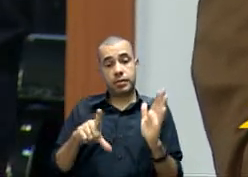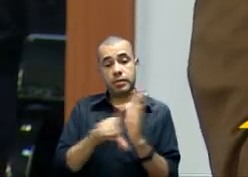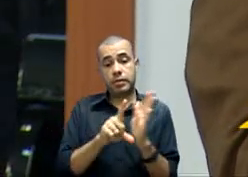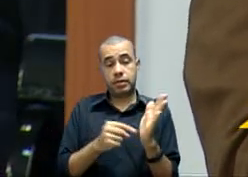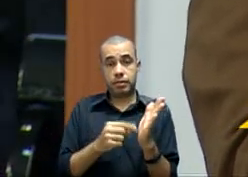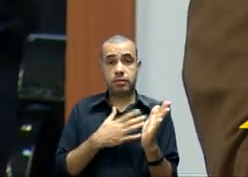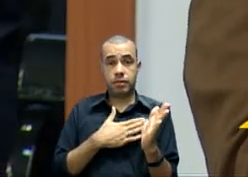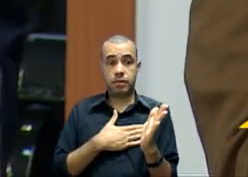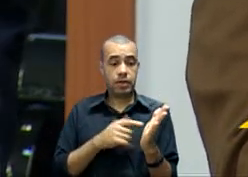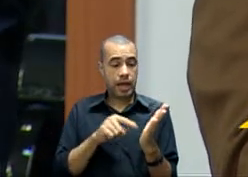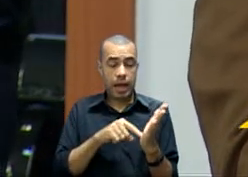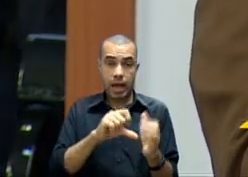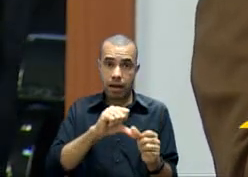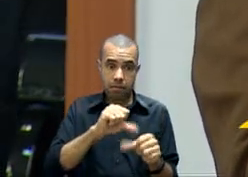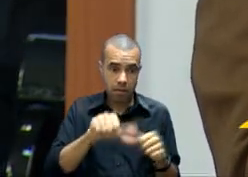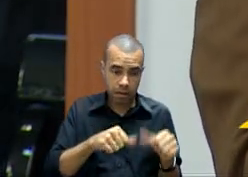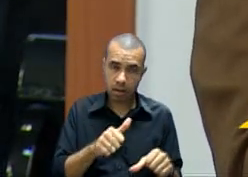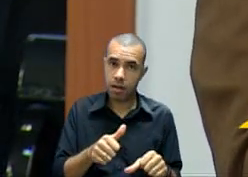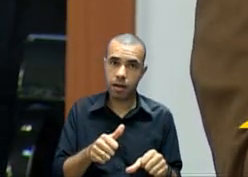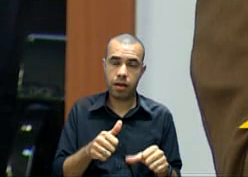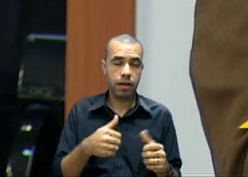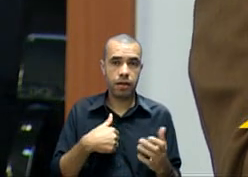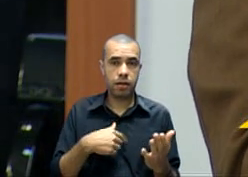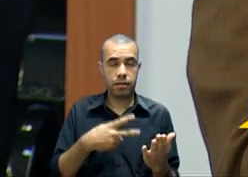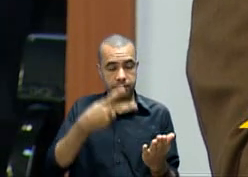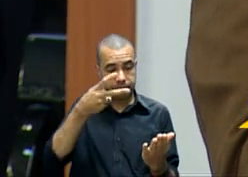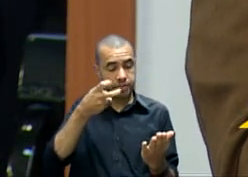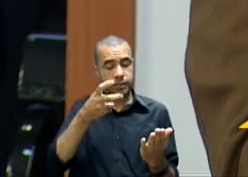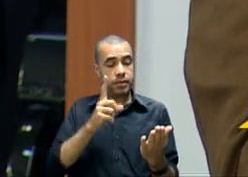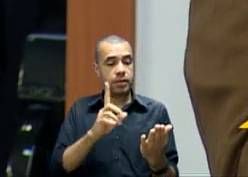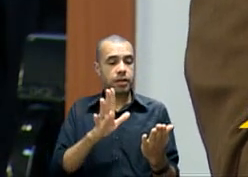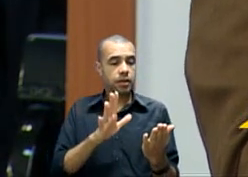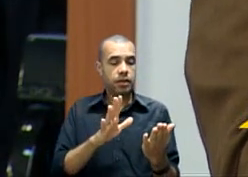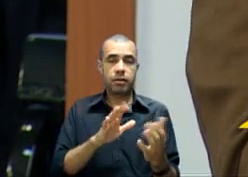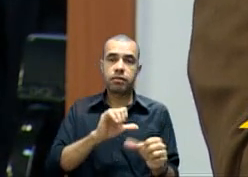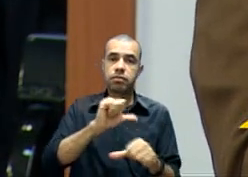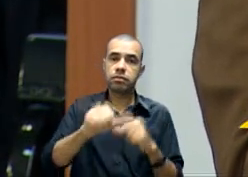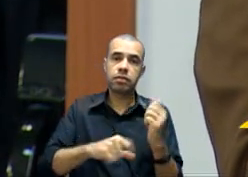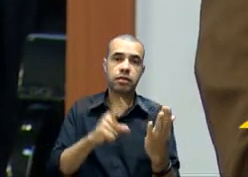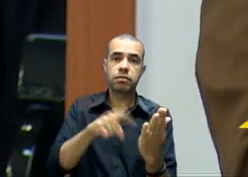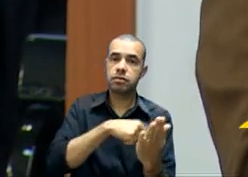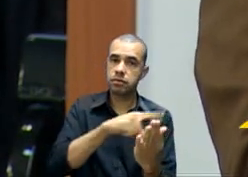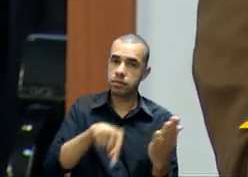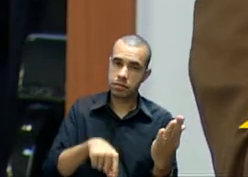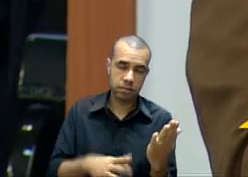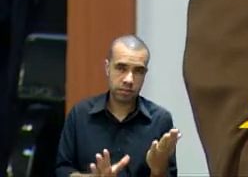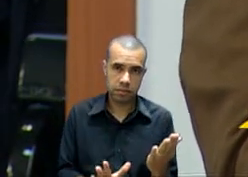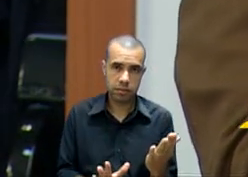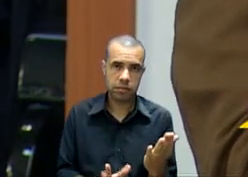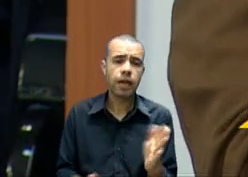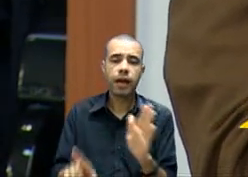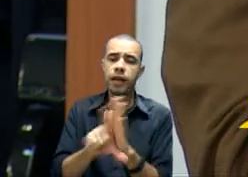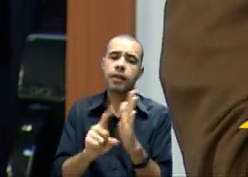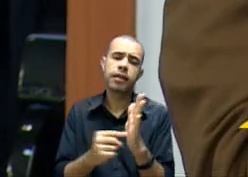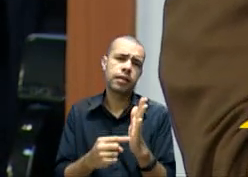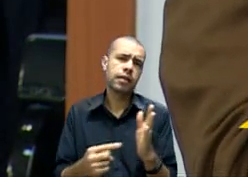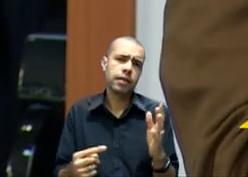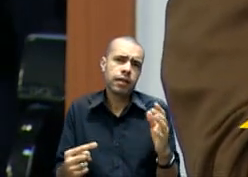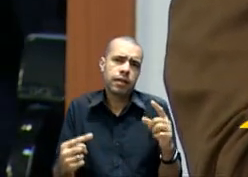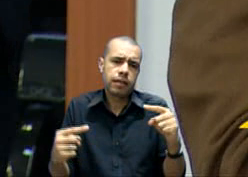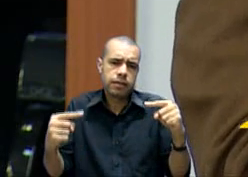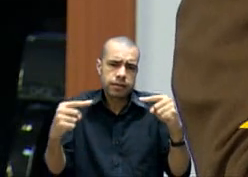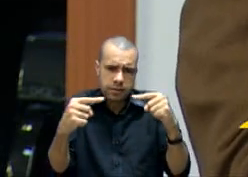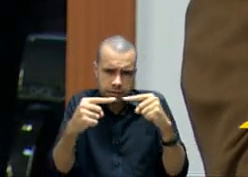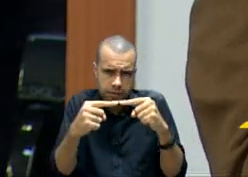daí nós fizemos retroagindo a esse artigo. Simplesmente é constitucional, não tem nada errado. Na